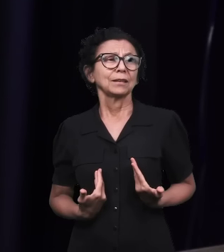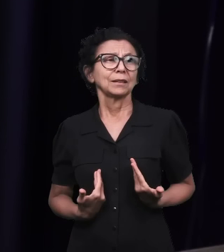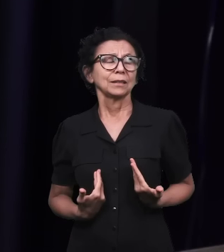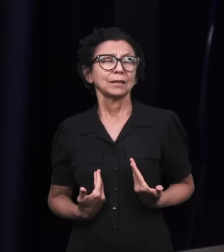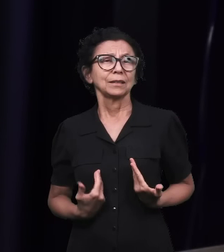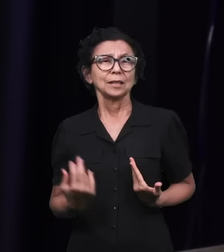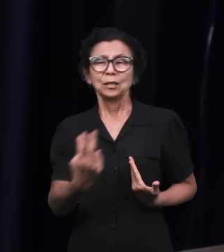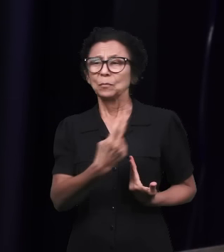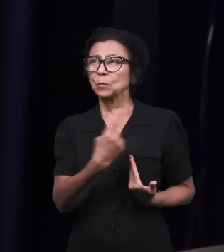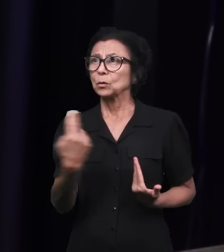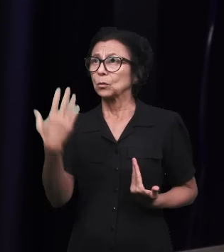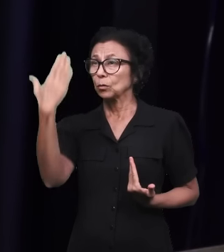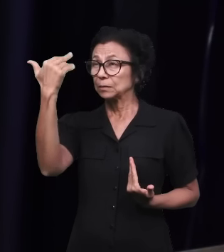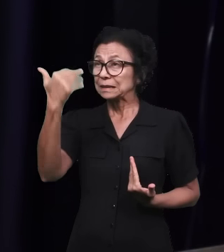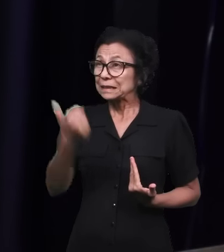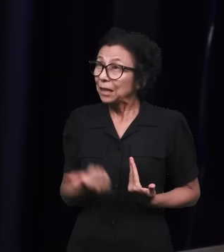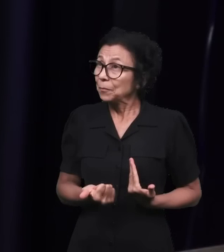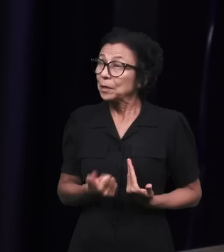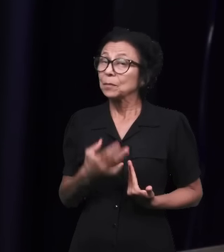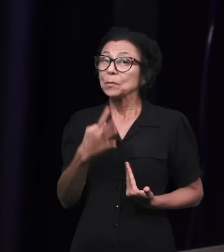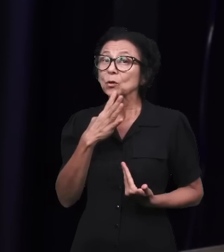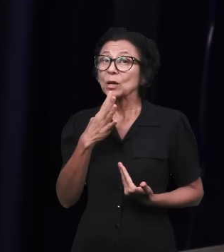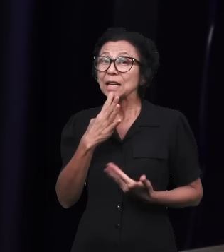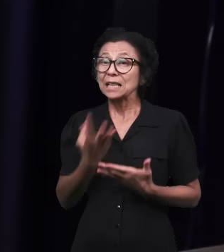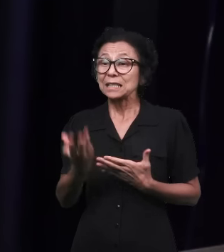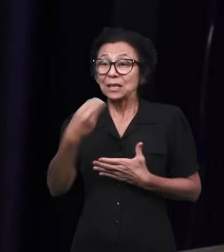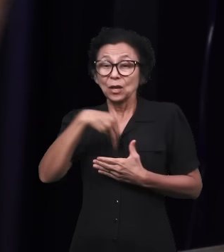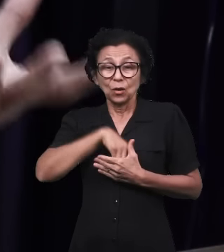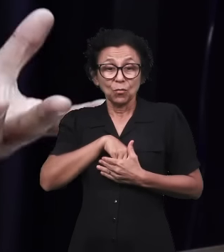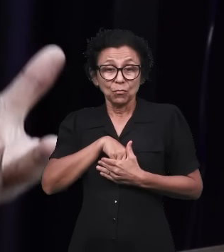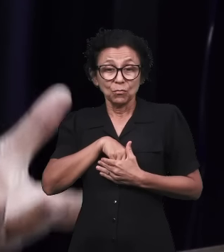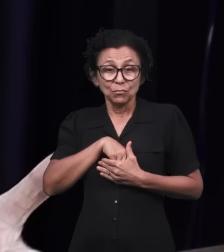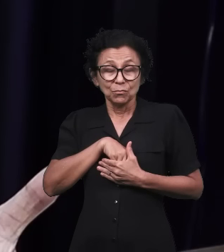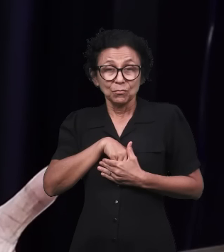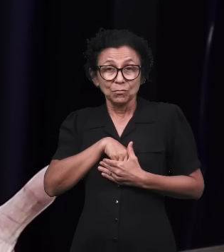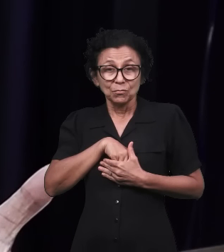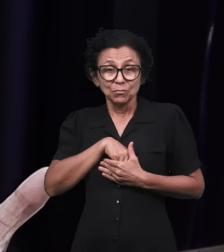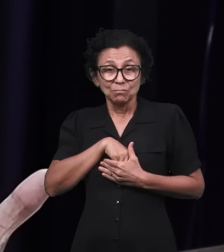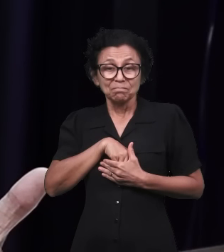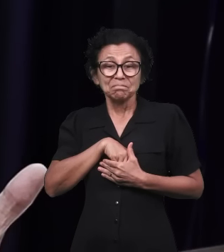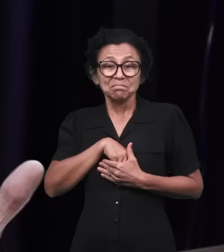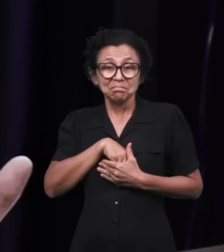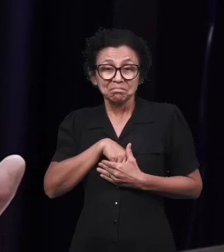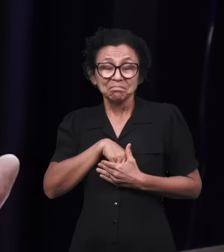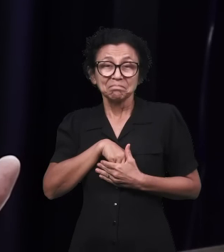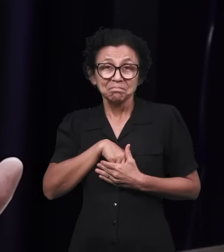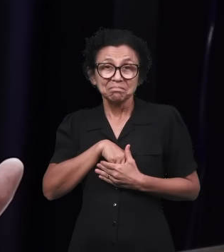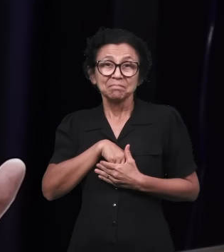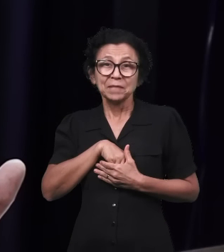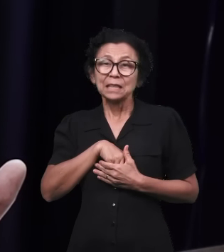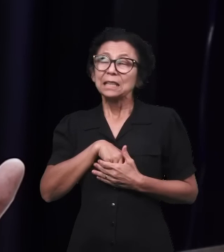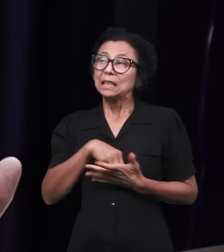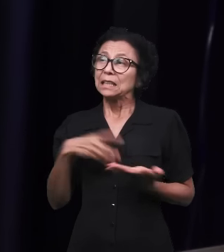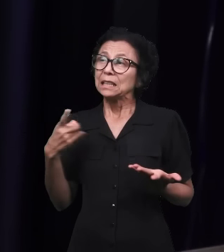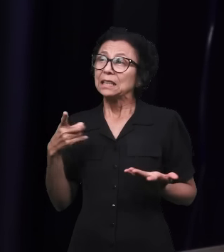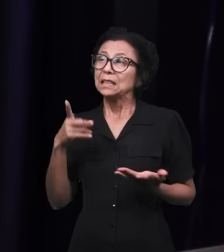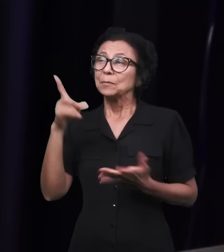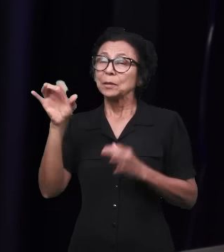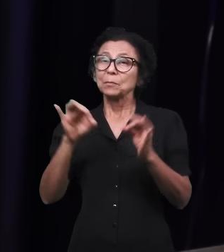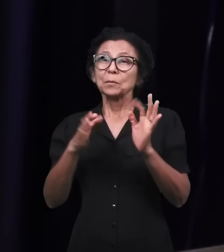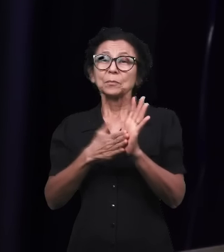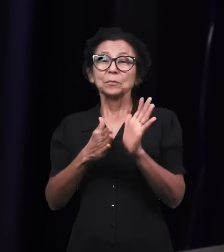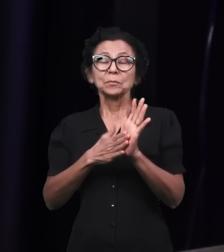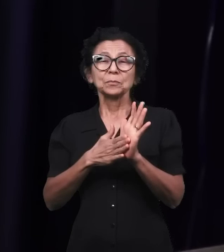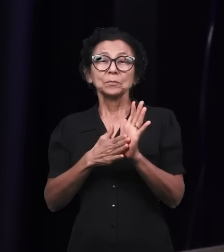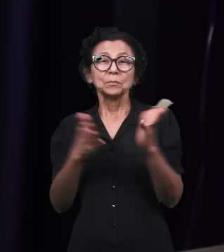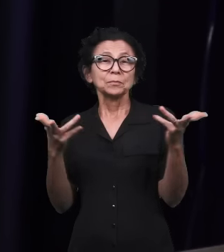mim mesmo. Exatamente. E que é mais maravilhoso dizer assim, eu tenho algo maravilhoso na sua vida. Exatamente. Então, porque o Senhor